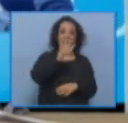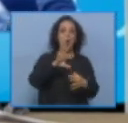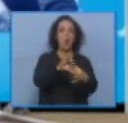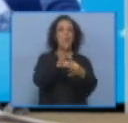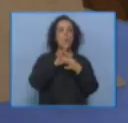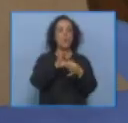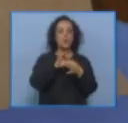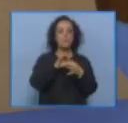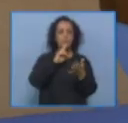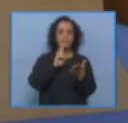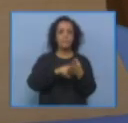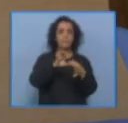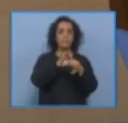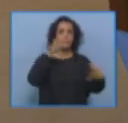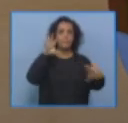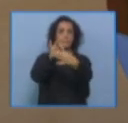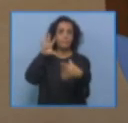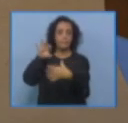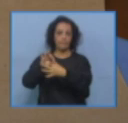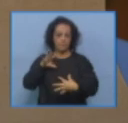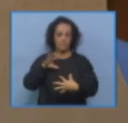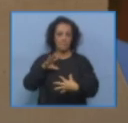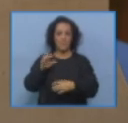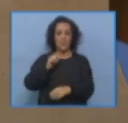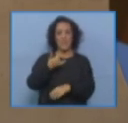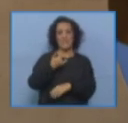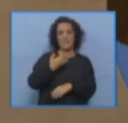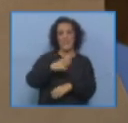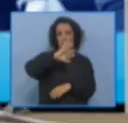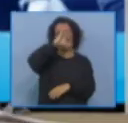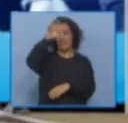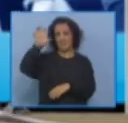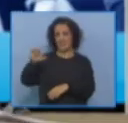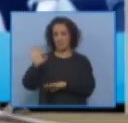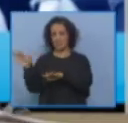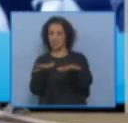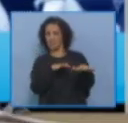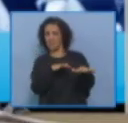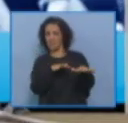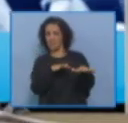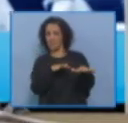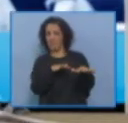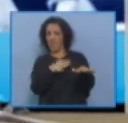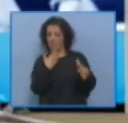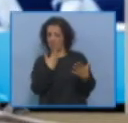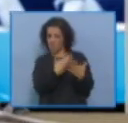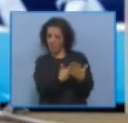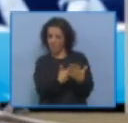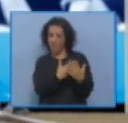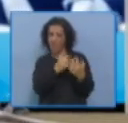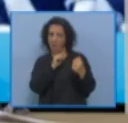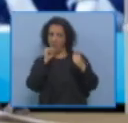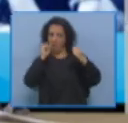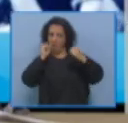desunido. E compreende-se que os outros 27 não estejam muito dispostos a negociar um acordo mais favorável com a Irlanda